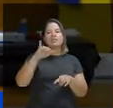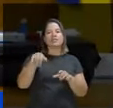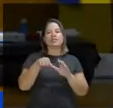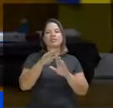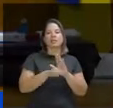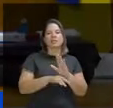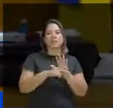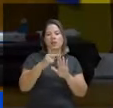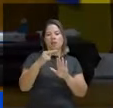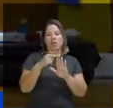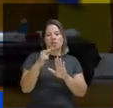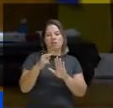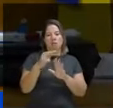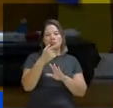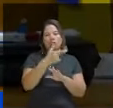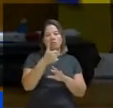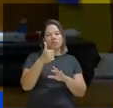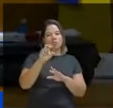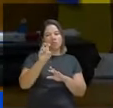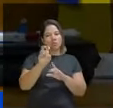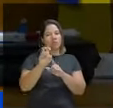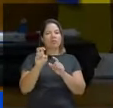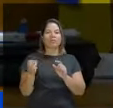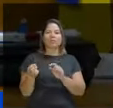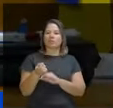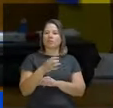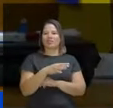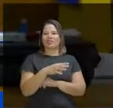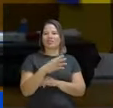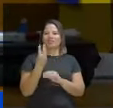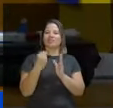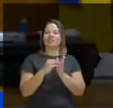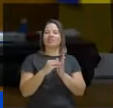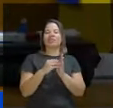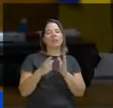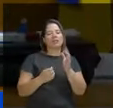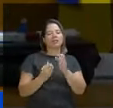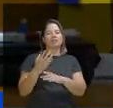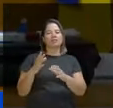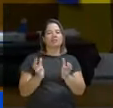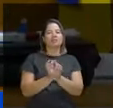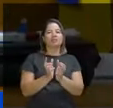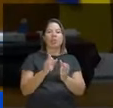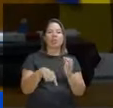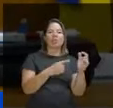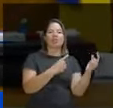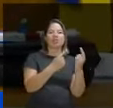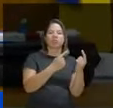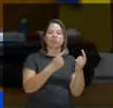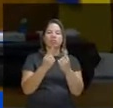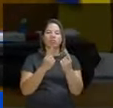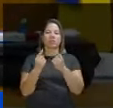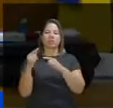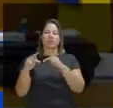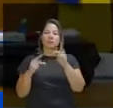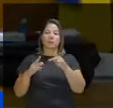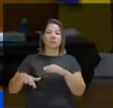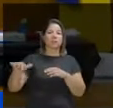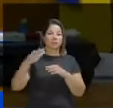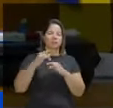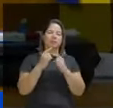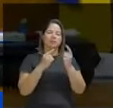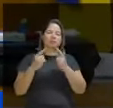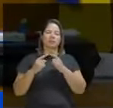ano, tem sido um canal realmente de diálogo, contato e melhoria do nosso serviço, tanto judicial